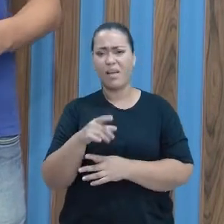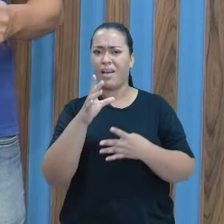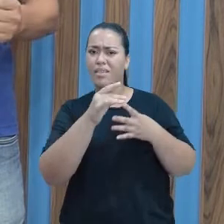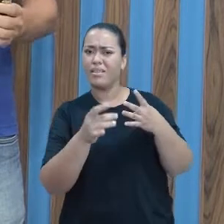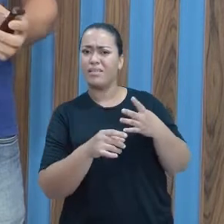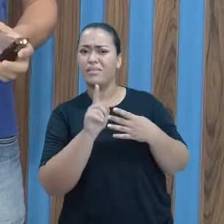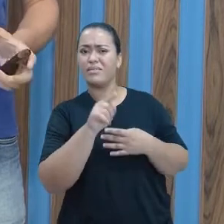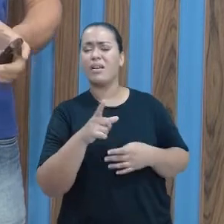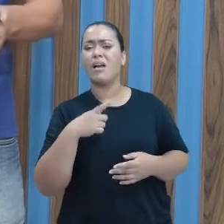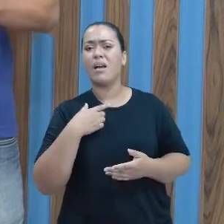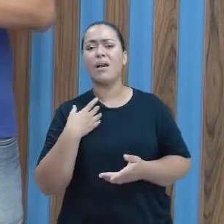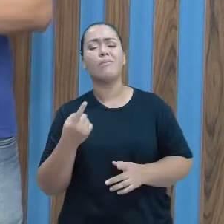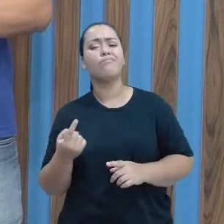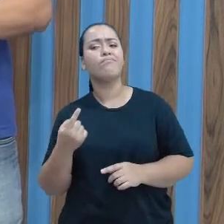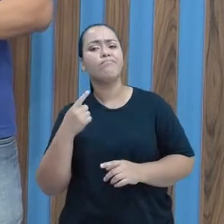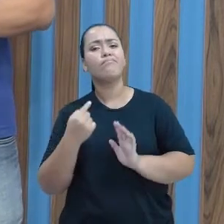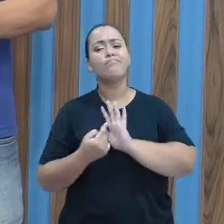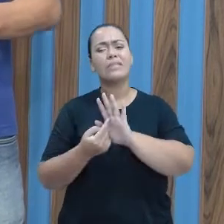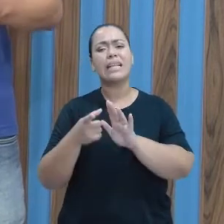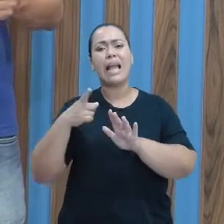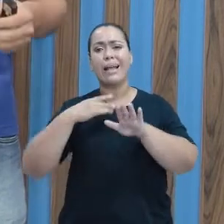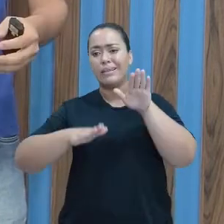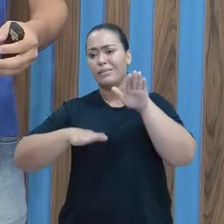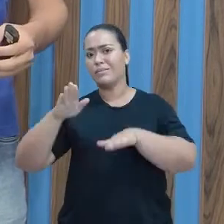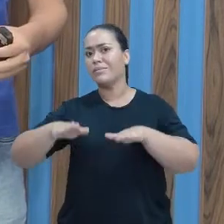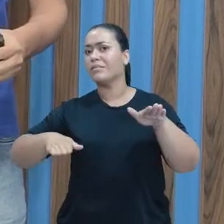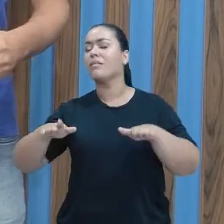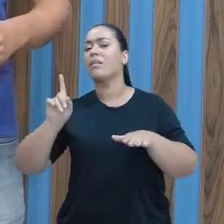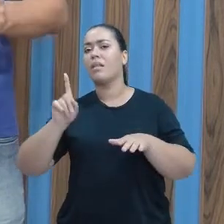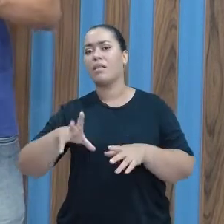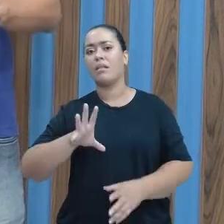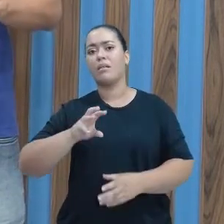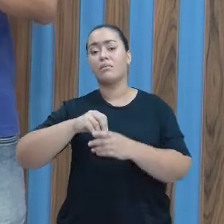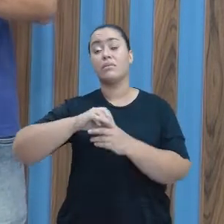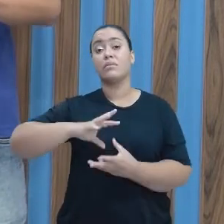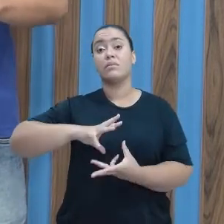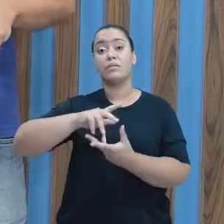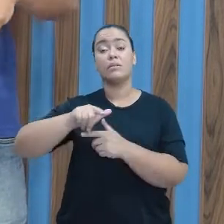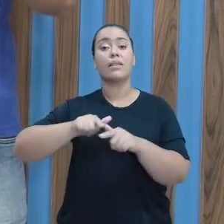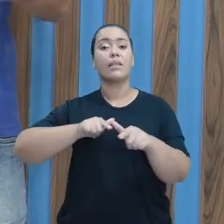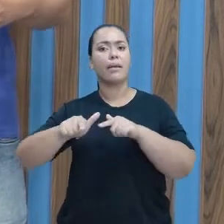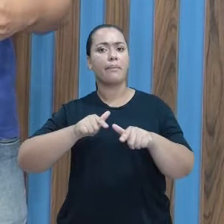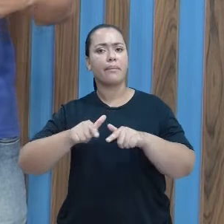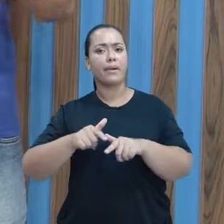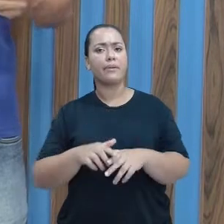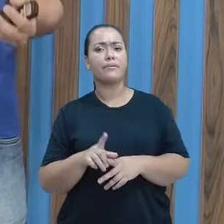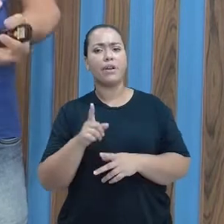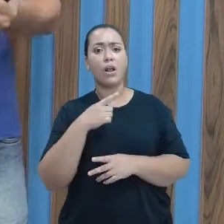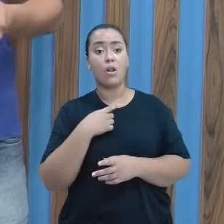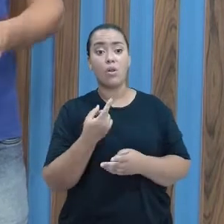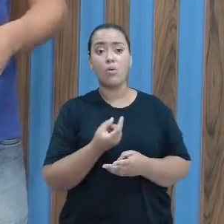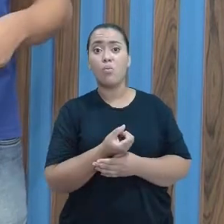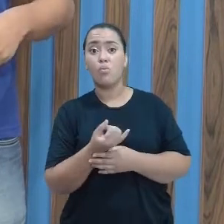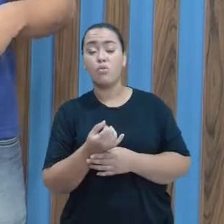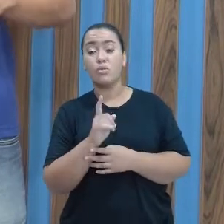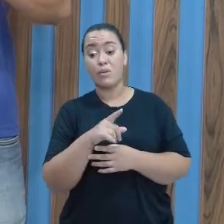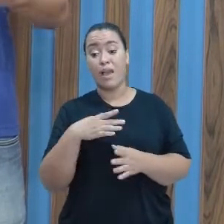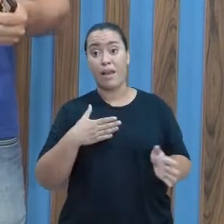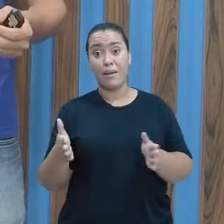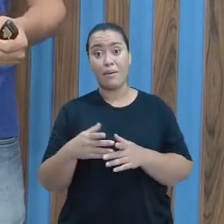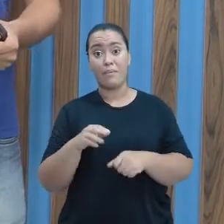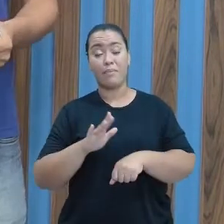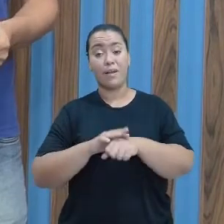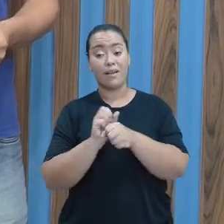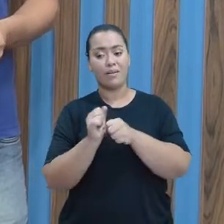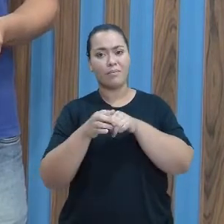eles acabam mostrando essa desigualdade no mundo do trabalho, Então a gente trouxe só alguns de muitos que, inclusive, durante essa pandemia, tem